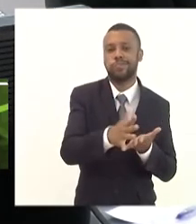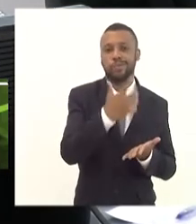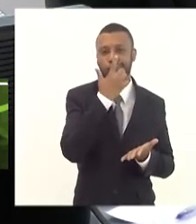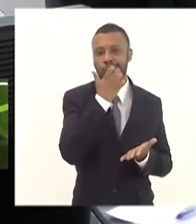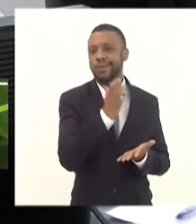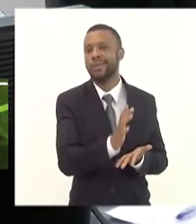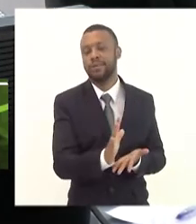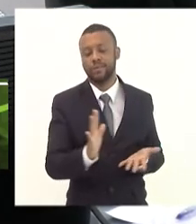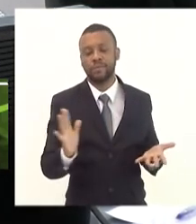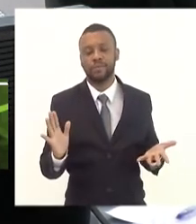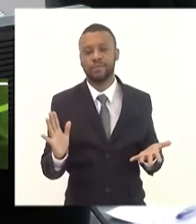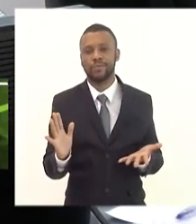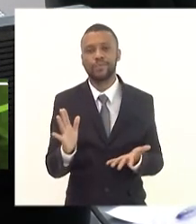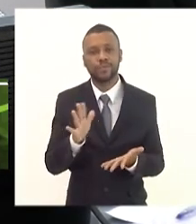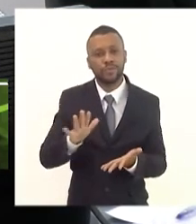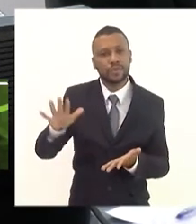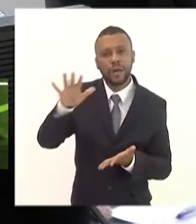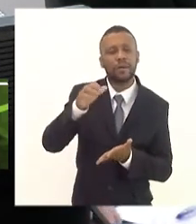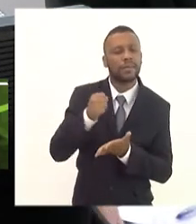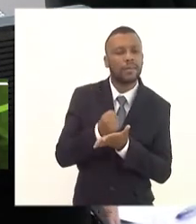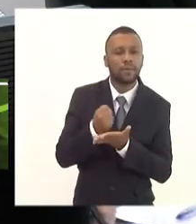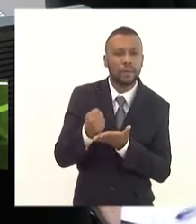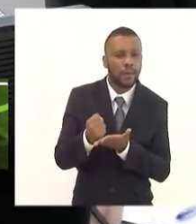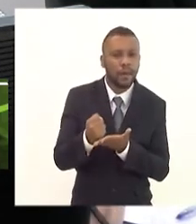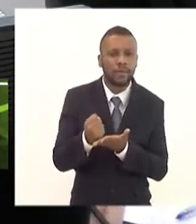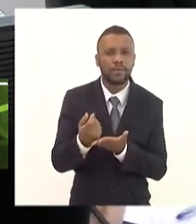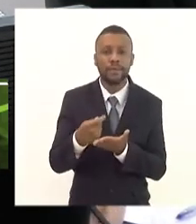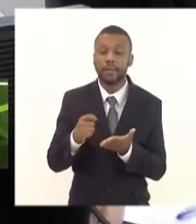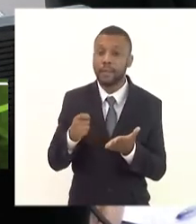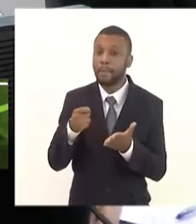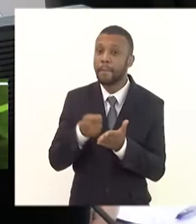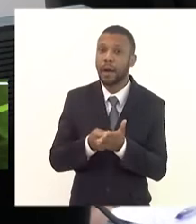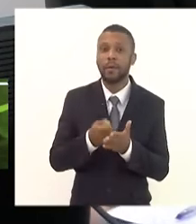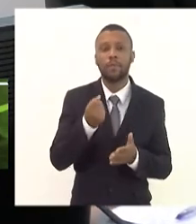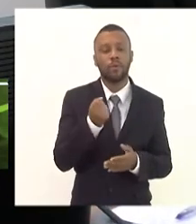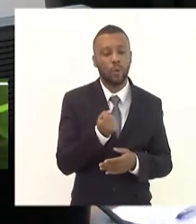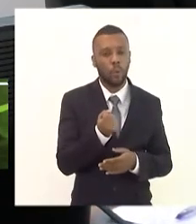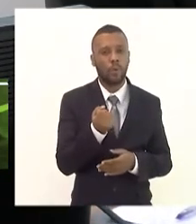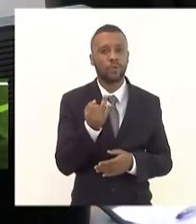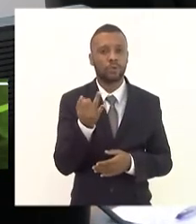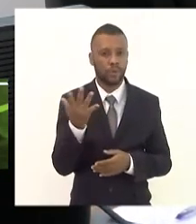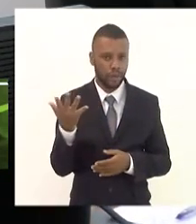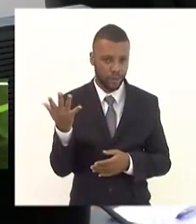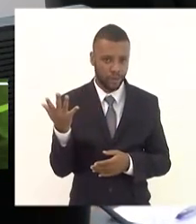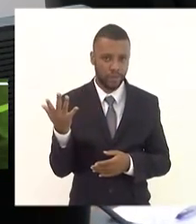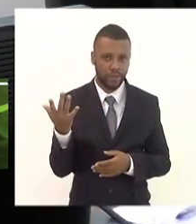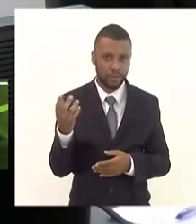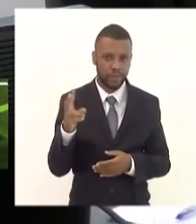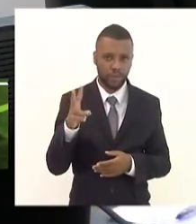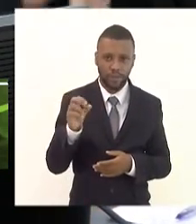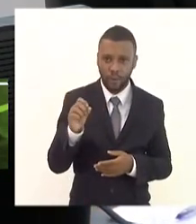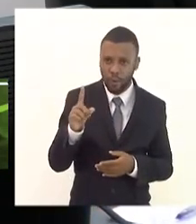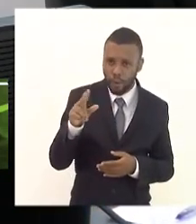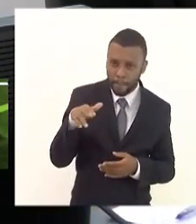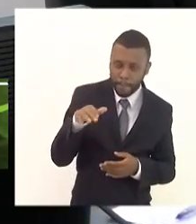contratos, você paga por volume e ainda tem o